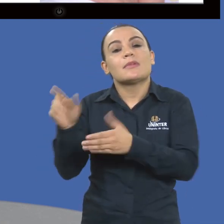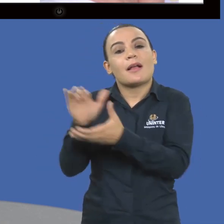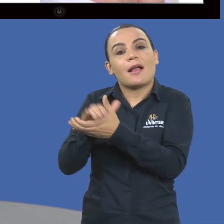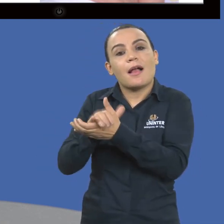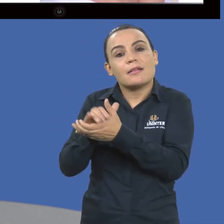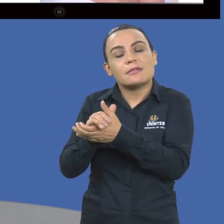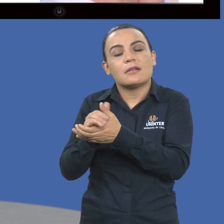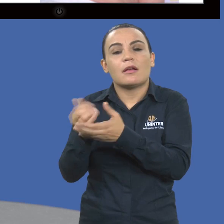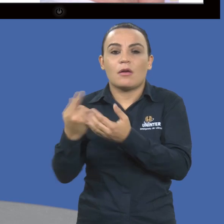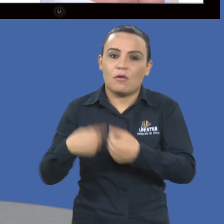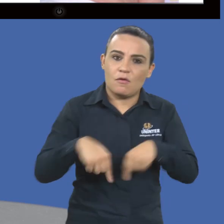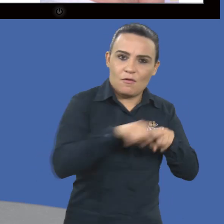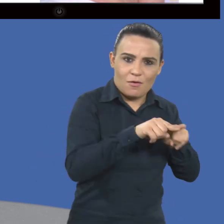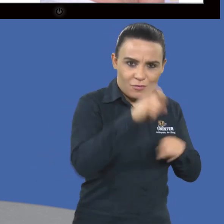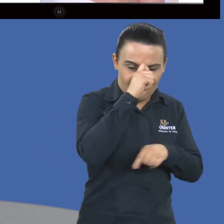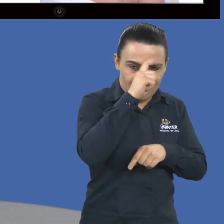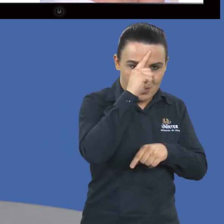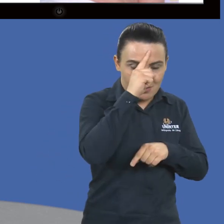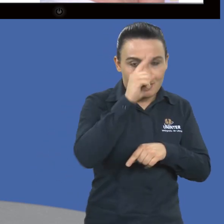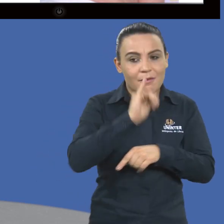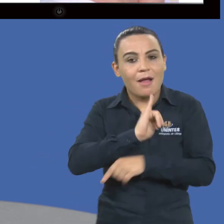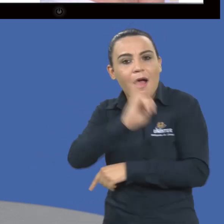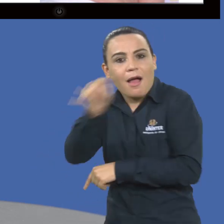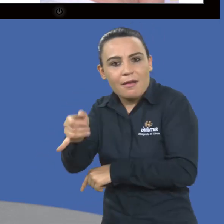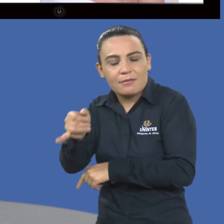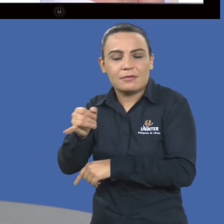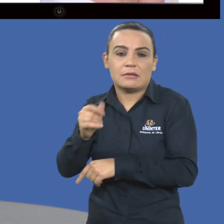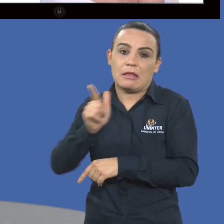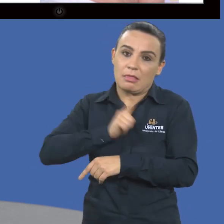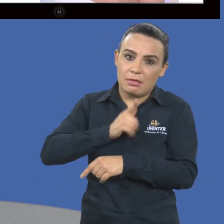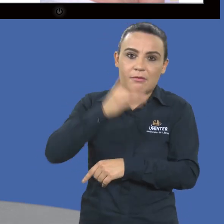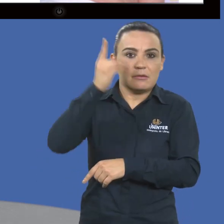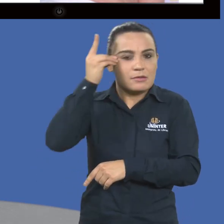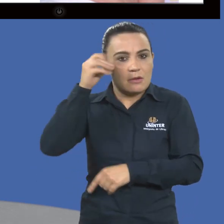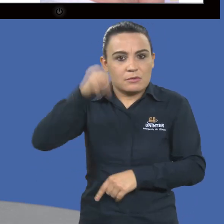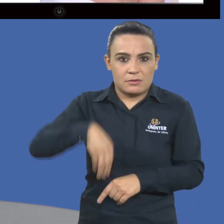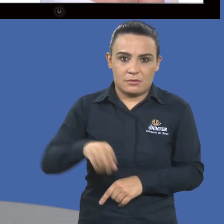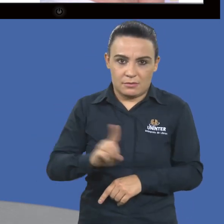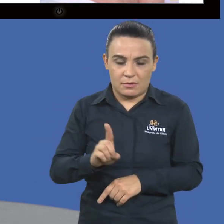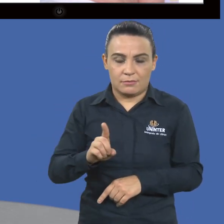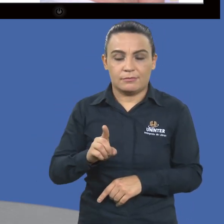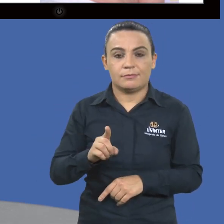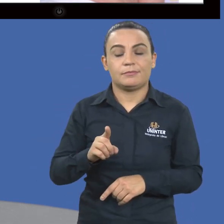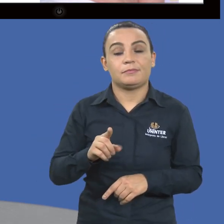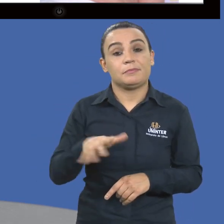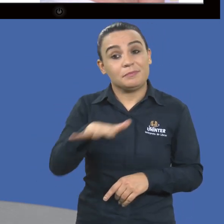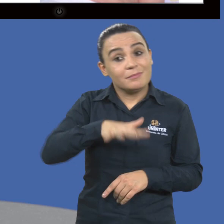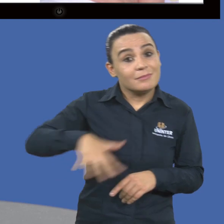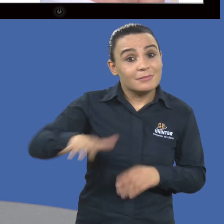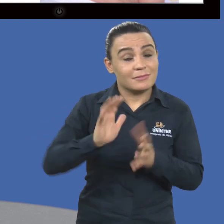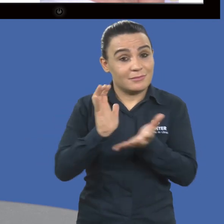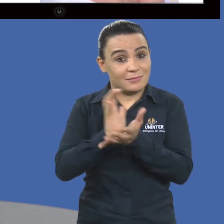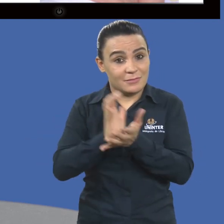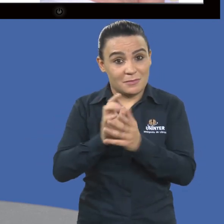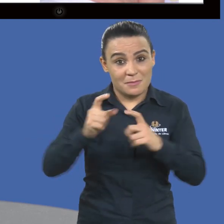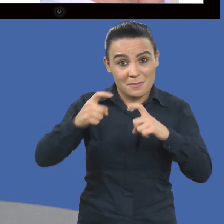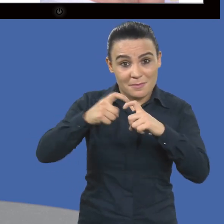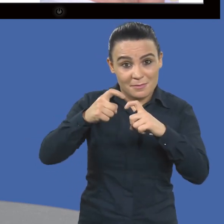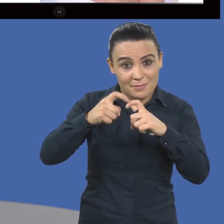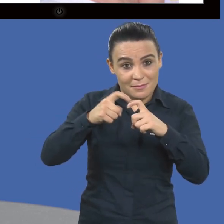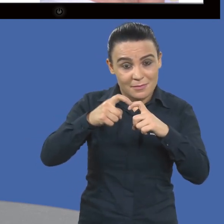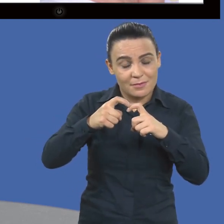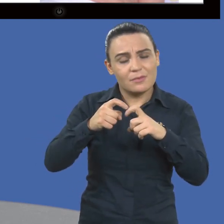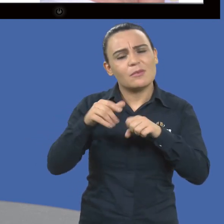para saber do resultado. Mas veja, é muito interessante, né, que os nossos